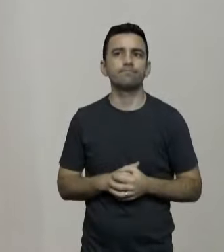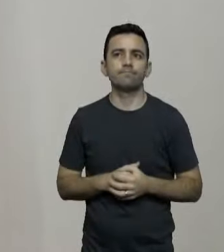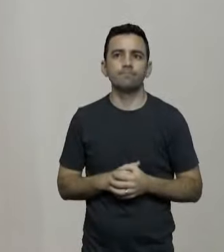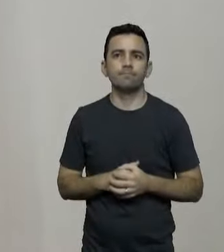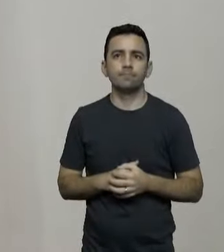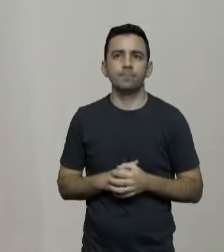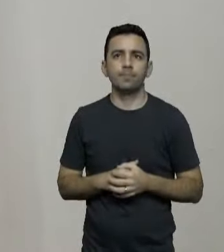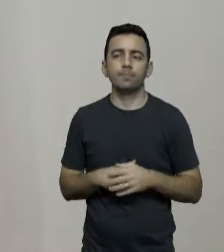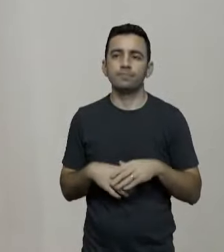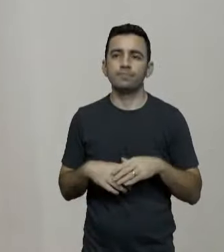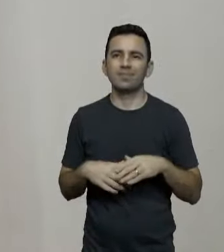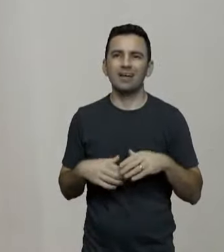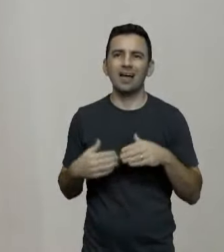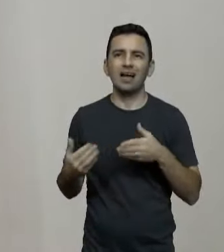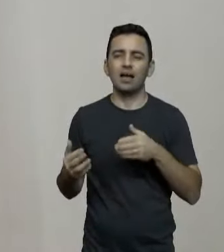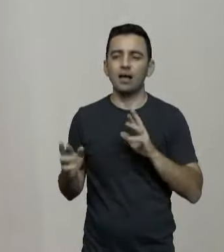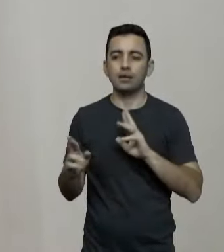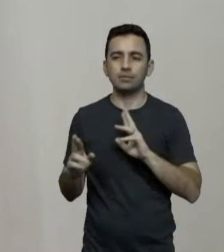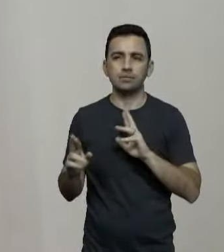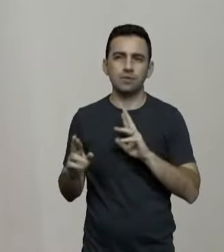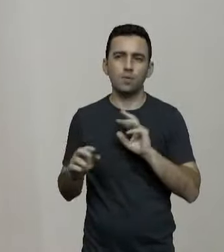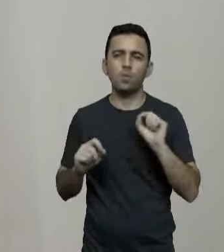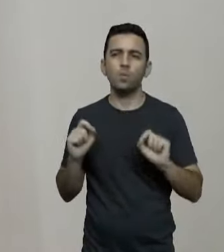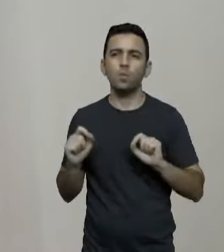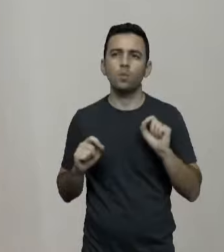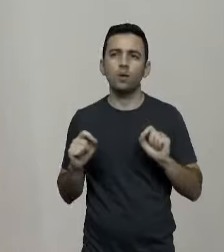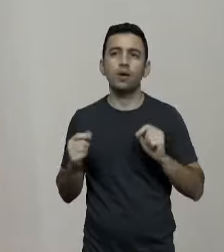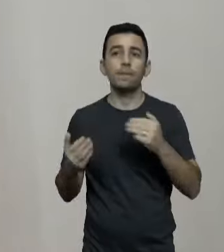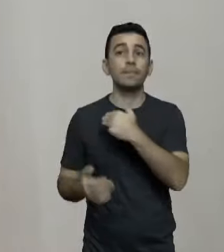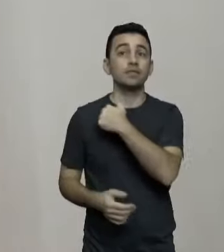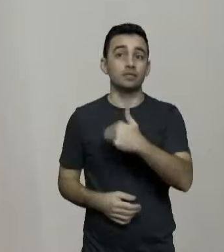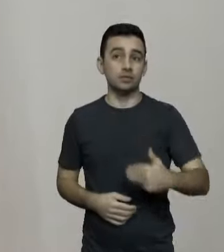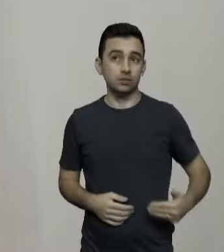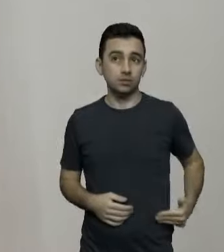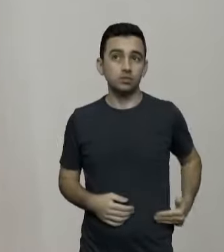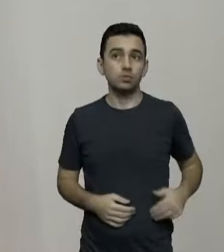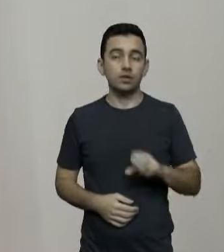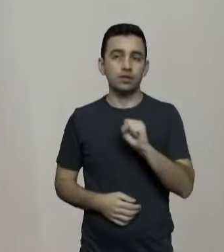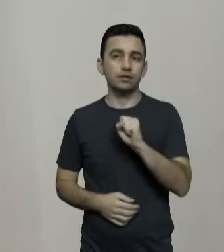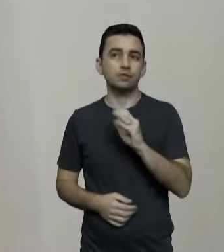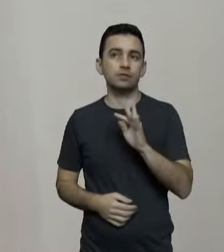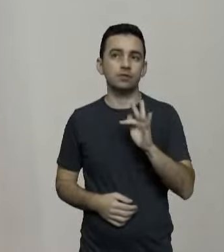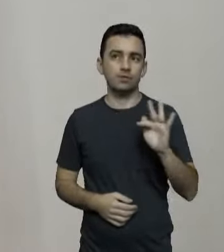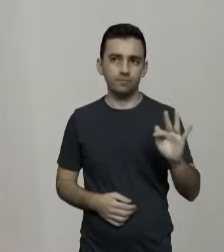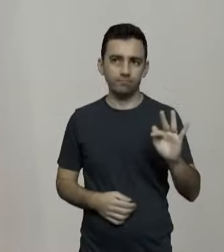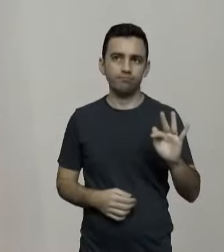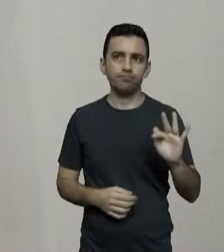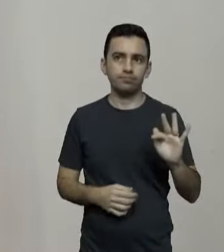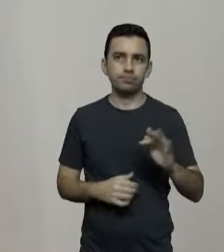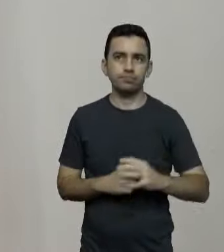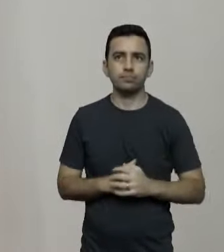em relação a ministros do Supremo Tribunal Federal.